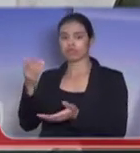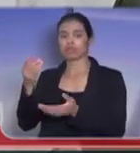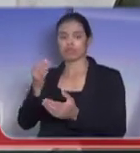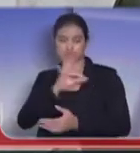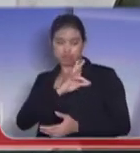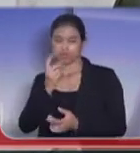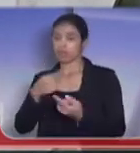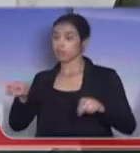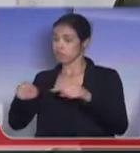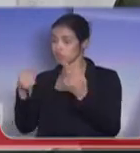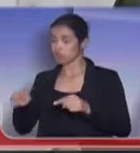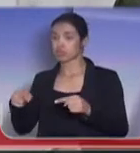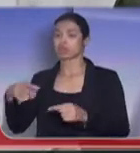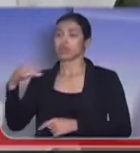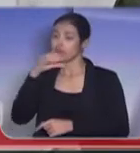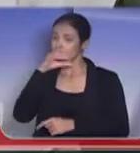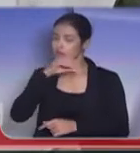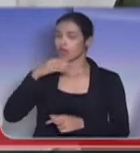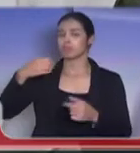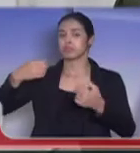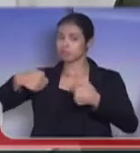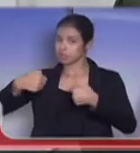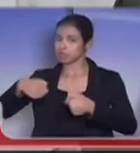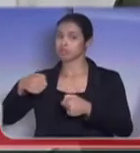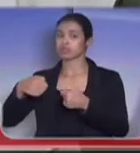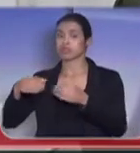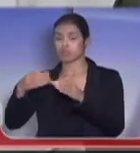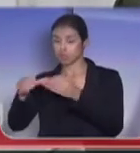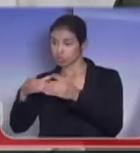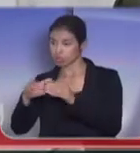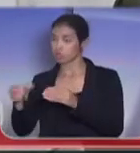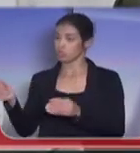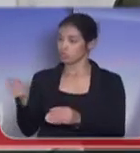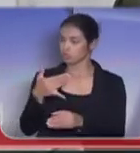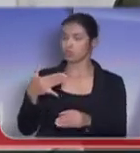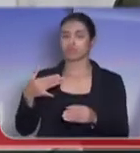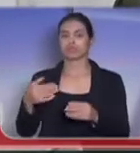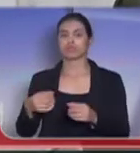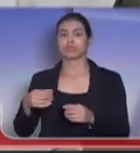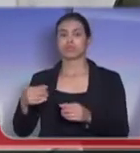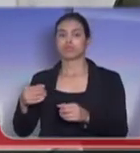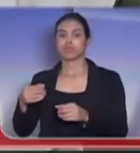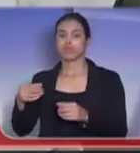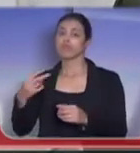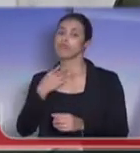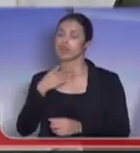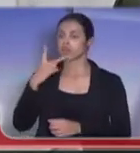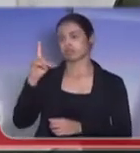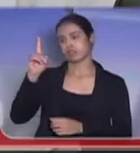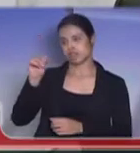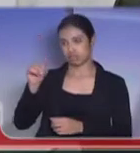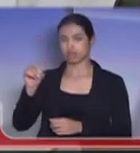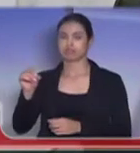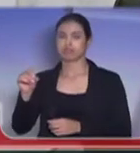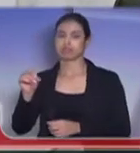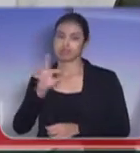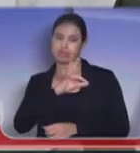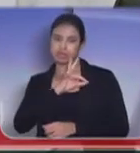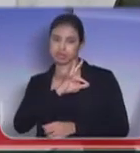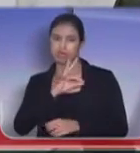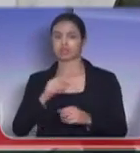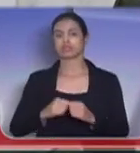necessidade urgente de abrimos um concurso para 10 tenentes músicos da polícia militar então agradeço a